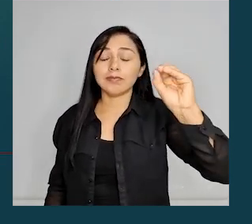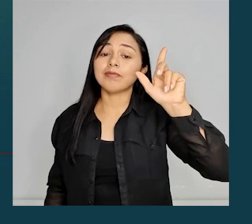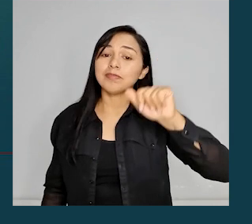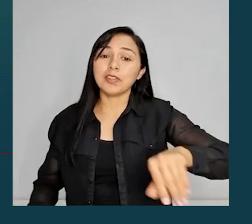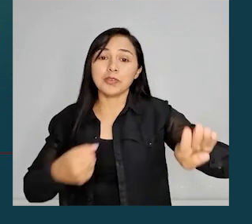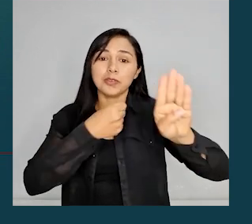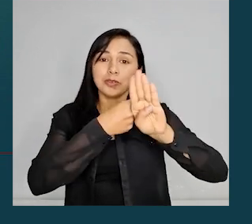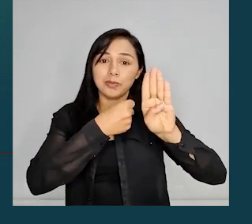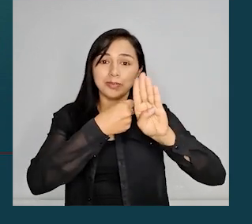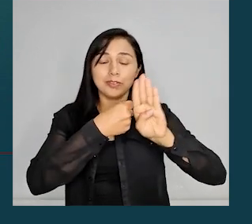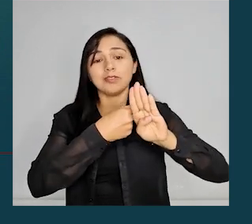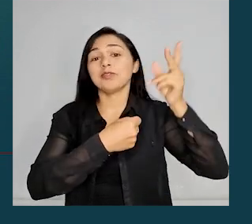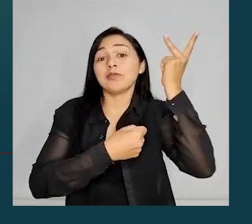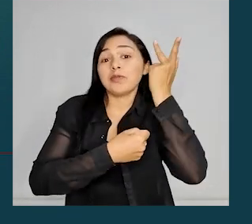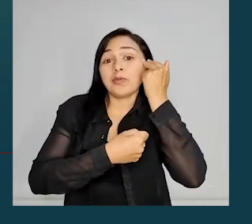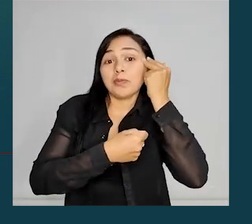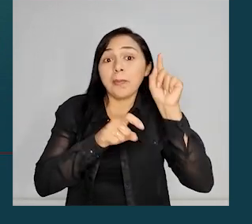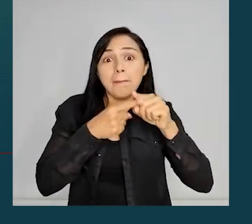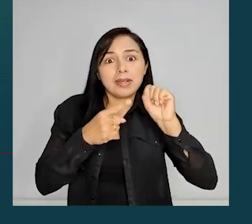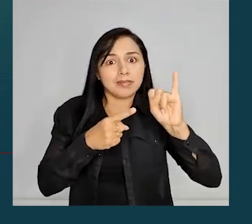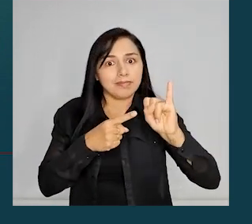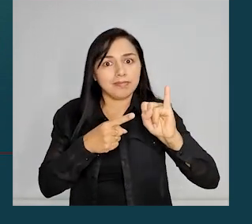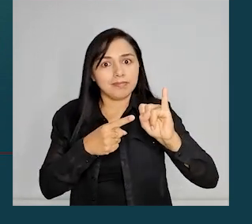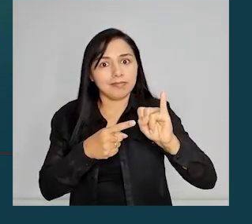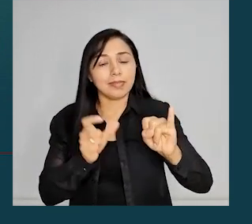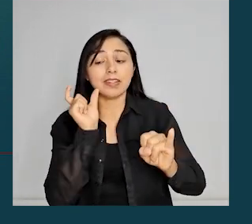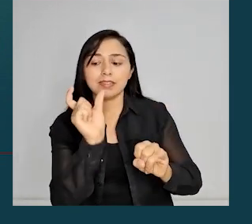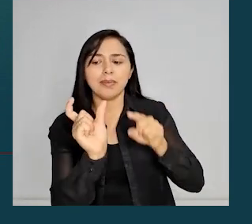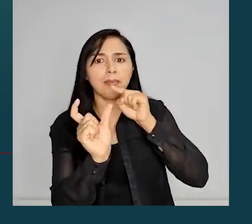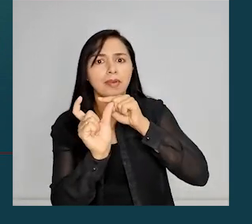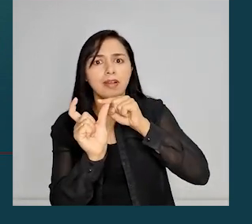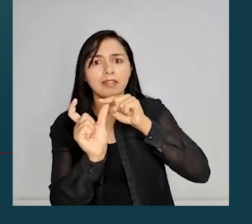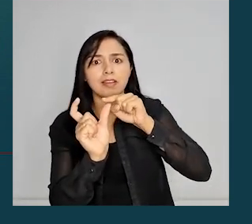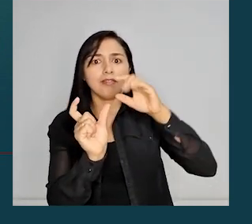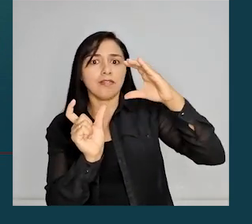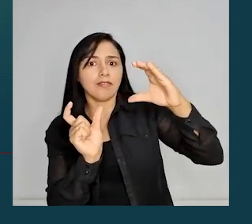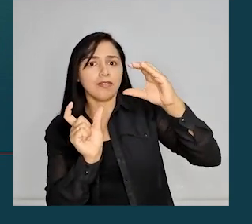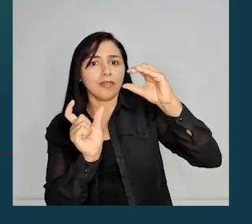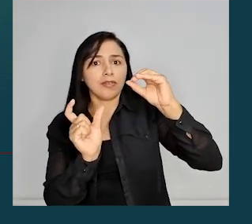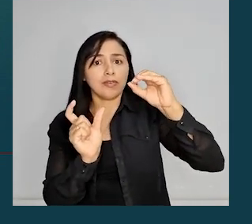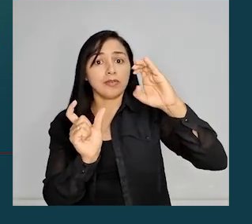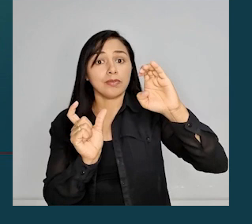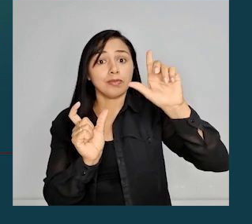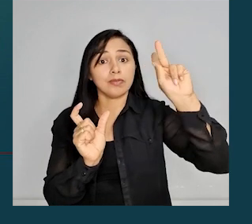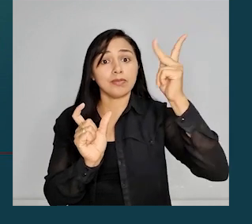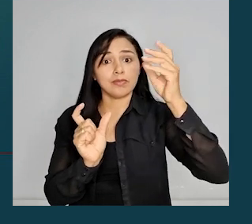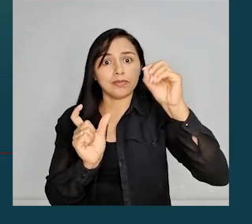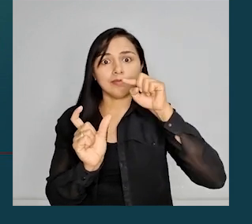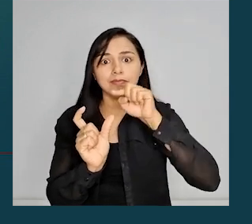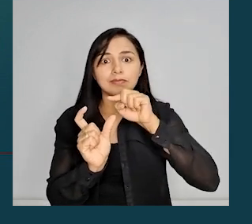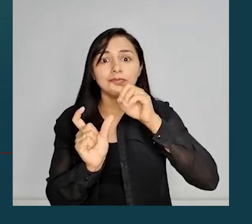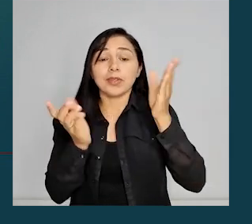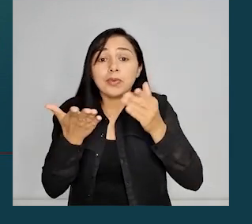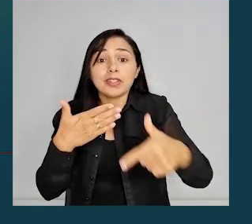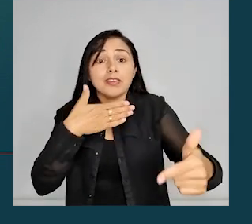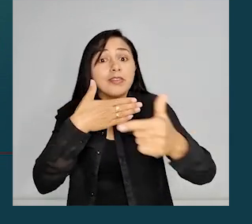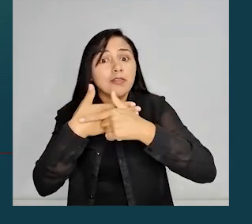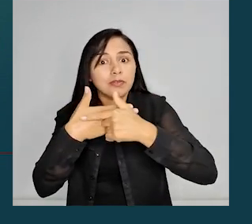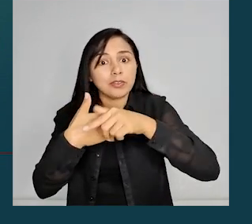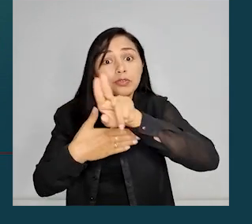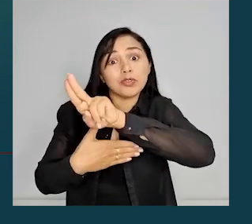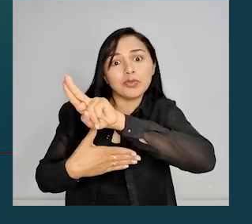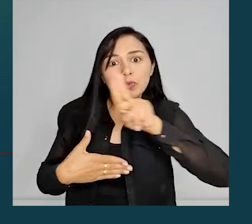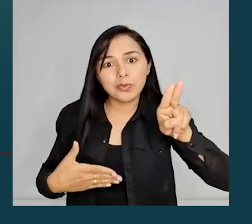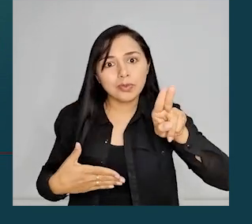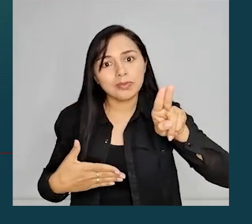palavra coelho é utilizada em sobrenomes, por exemplo, a gente tem um exemplo de derivação imprópria, que é quando uma